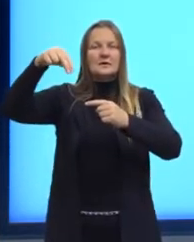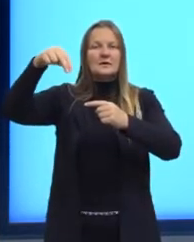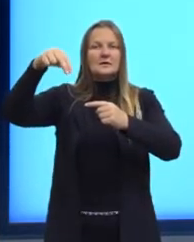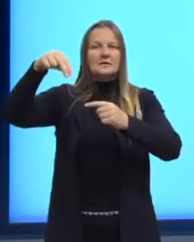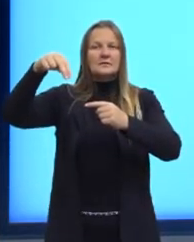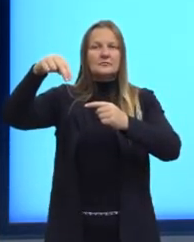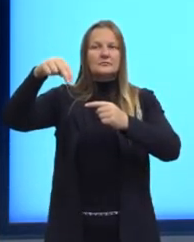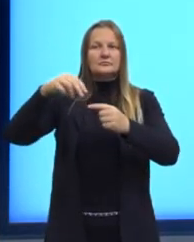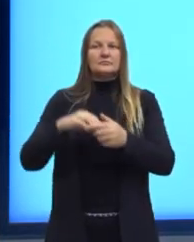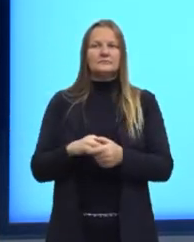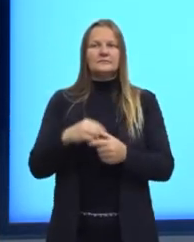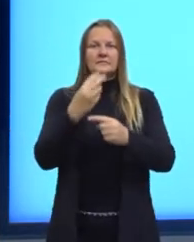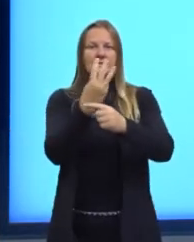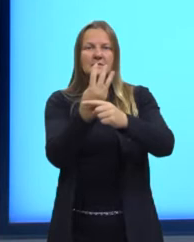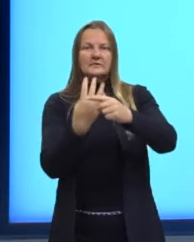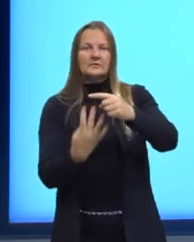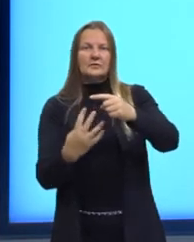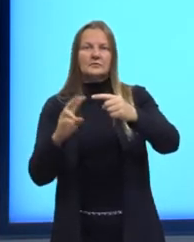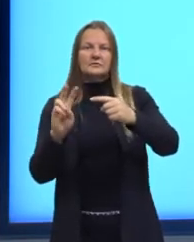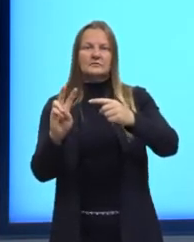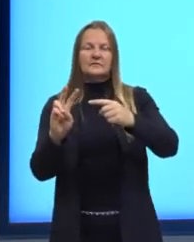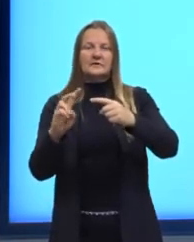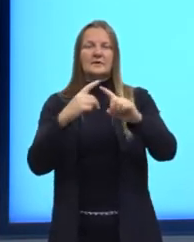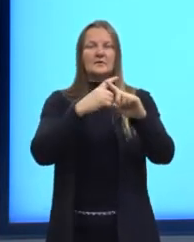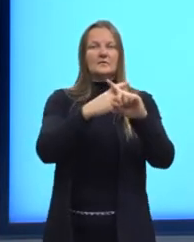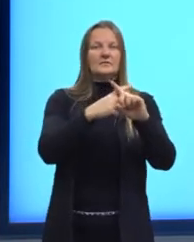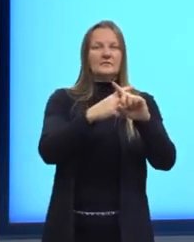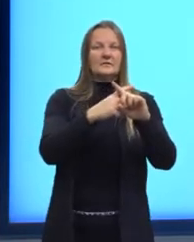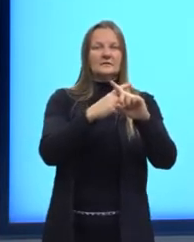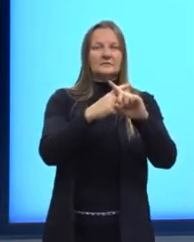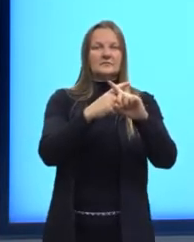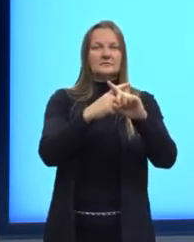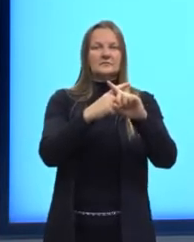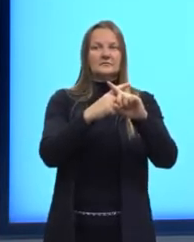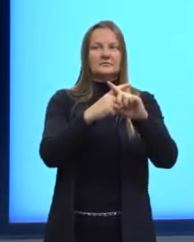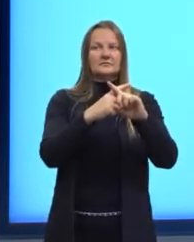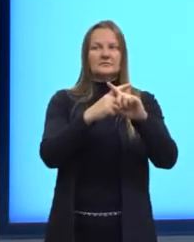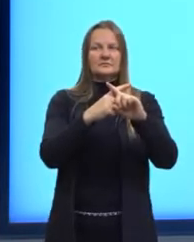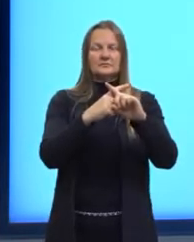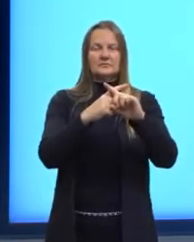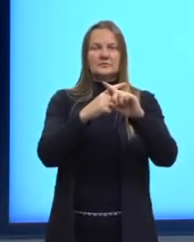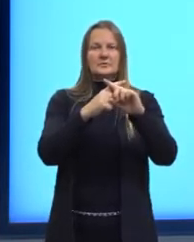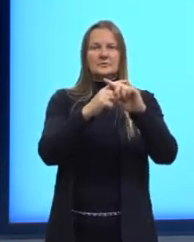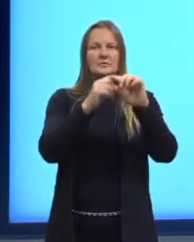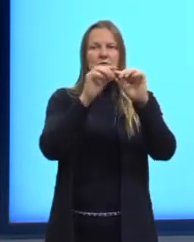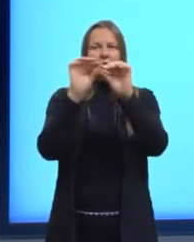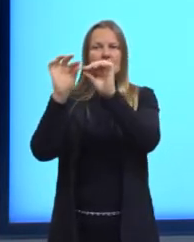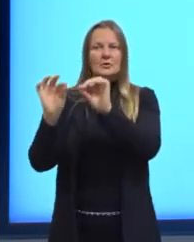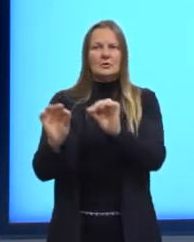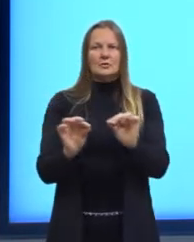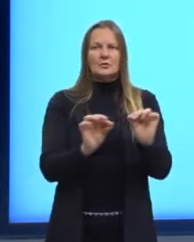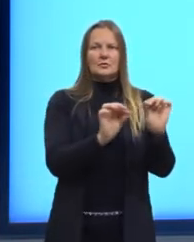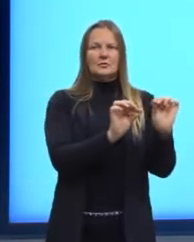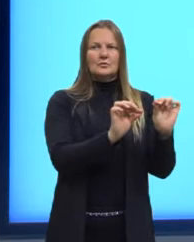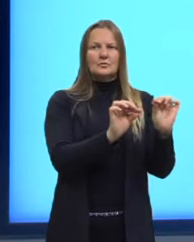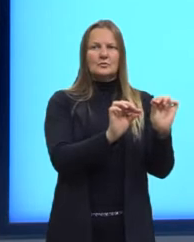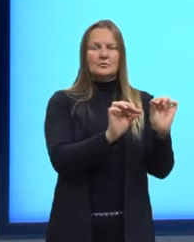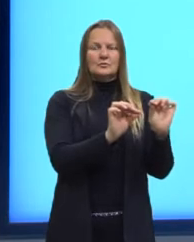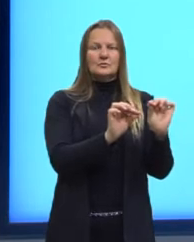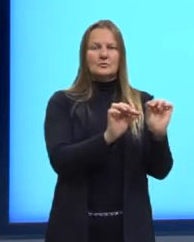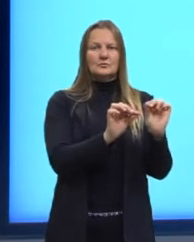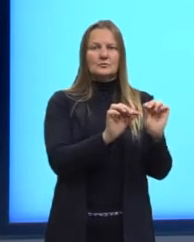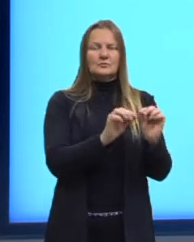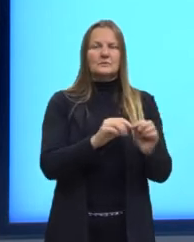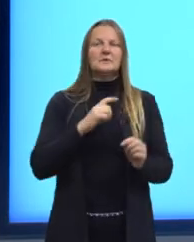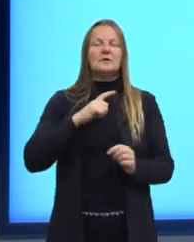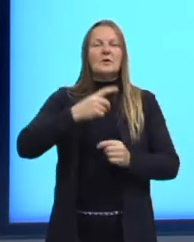o 3/4 de v tava multiplicando né como nós vamos passar ele para o primeiro lado da Igualdade nós